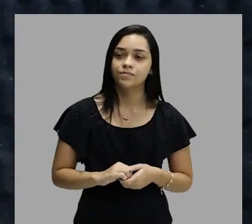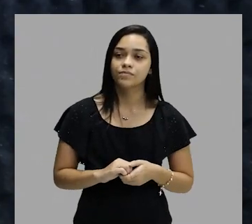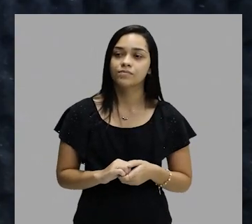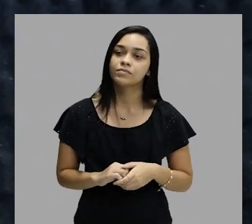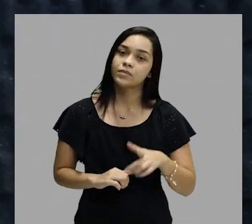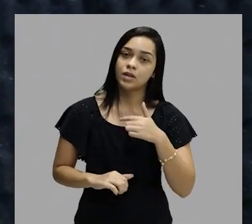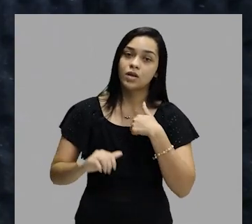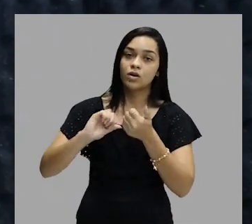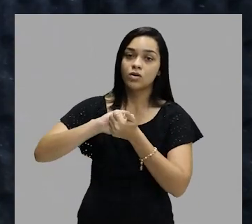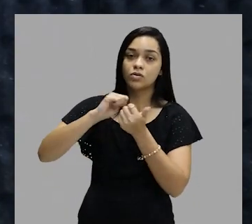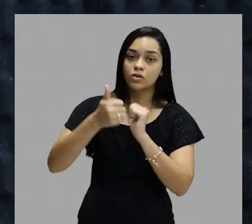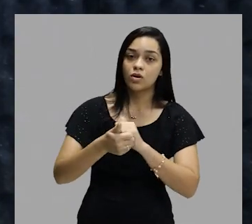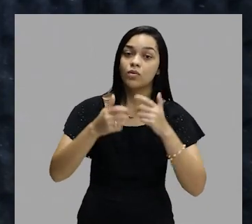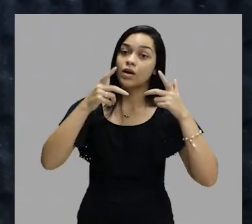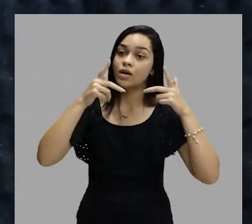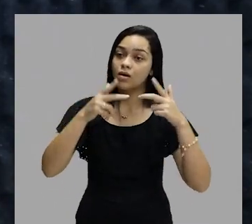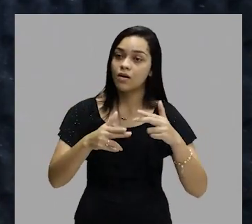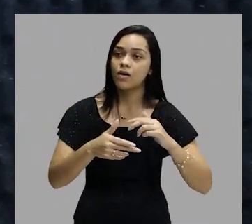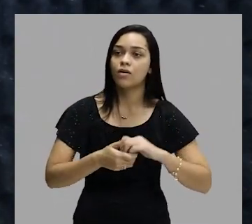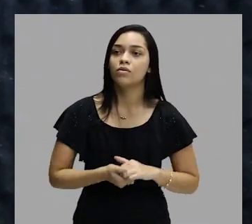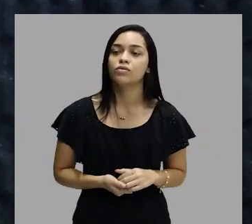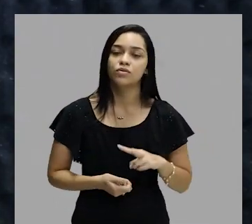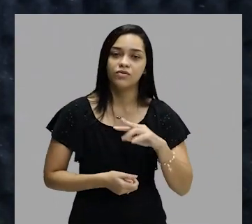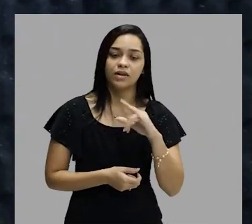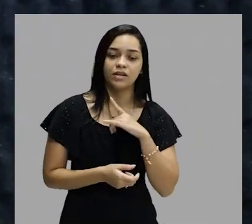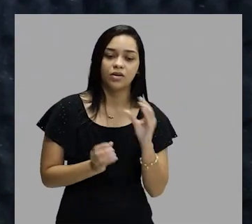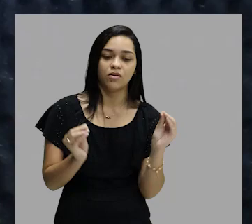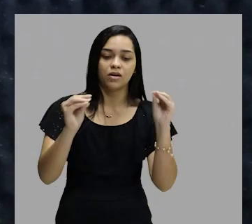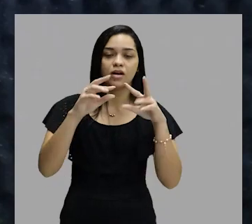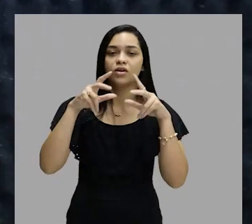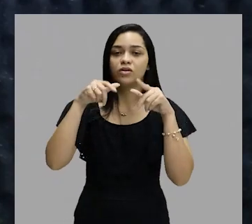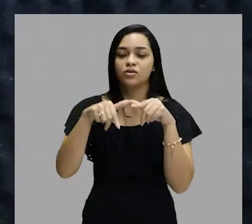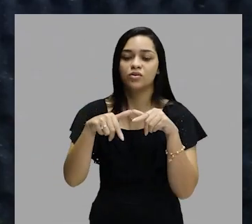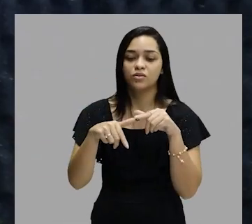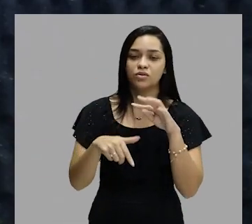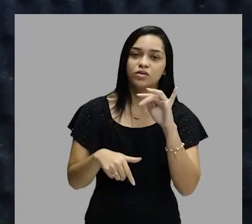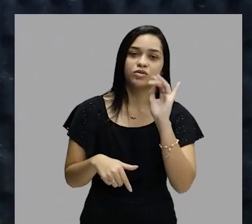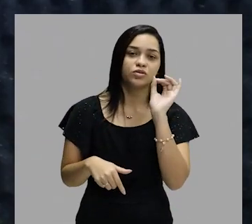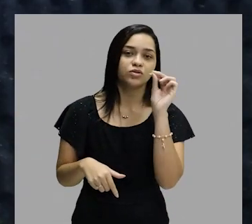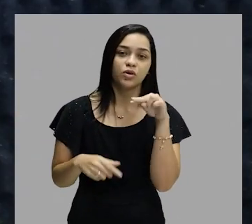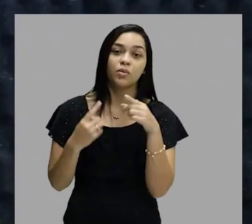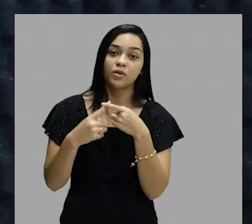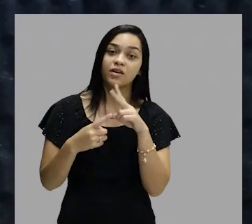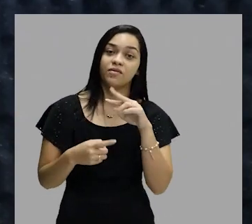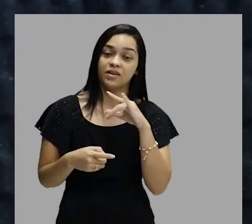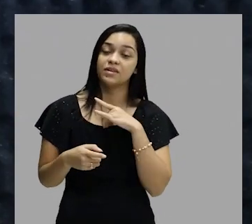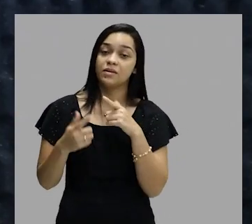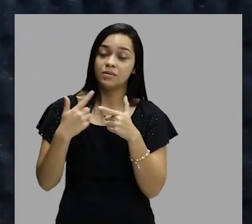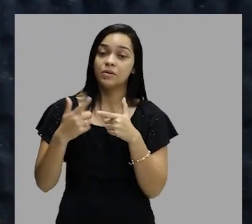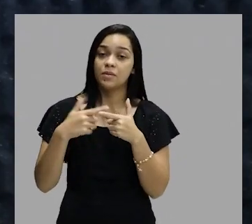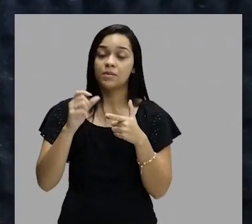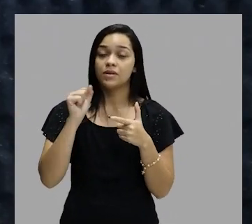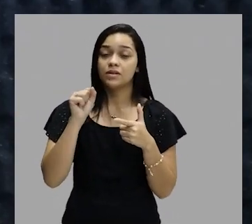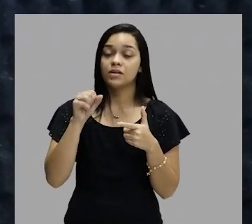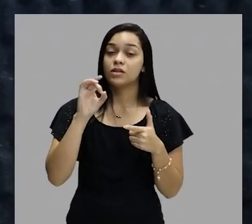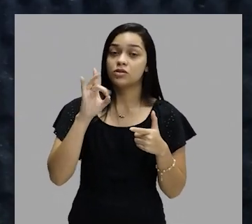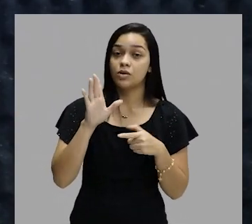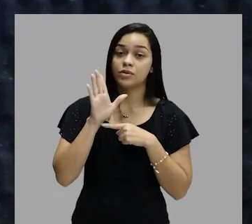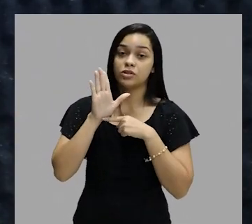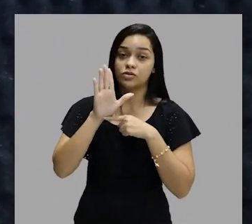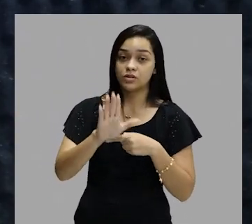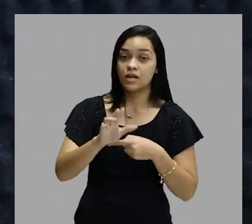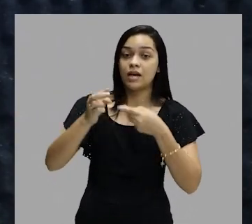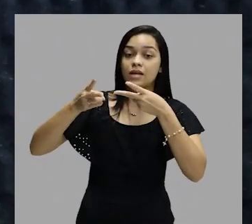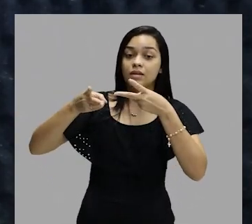Então, eu troco, é a mesma coisa. Não vai sair colocando chon em todas as palavras, porque isso vai dar problema. É somente para te ajudar